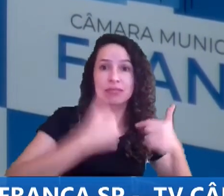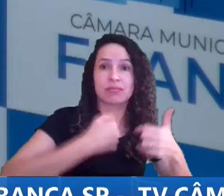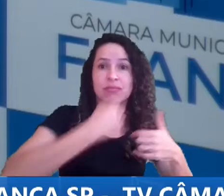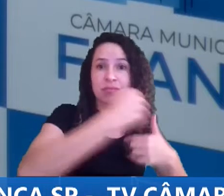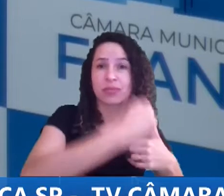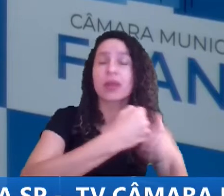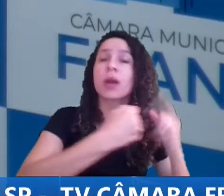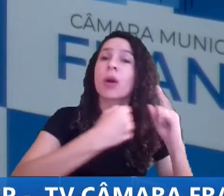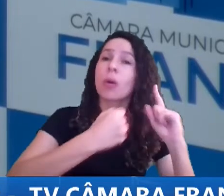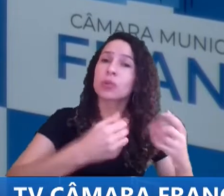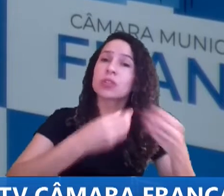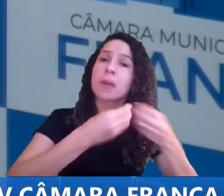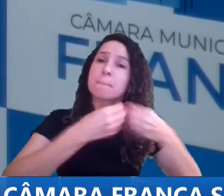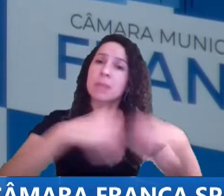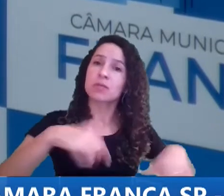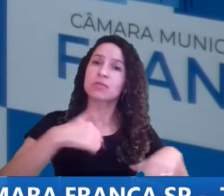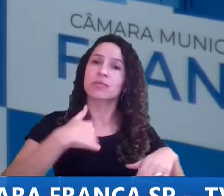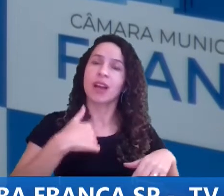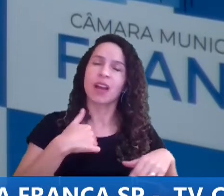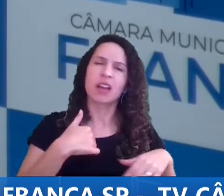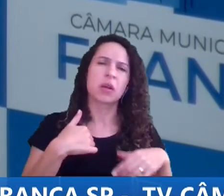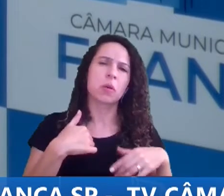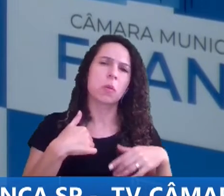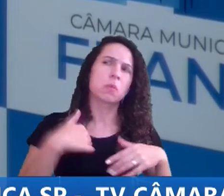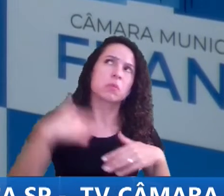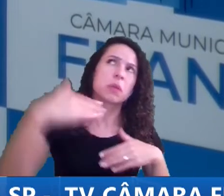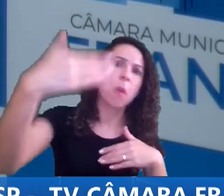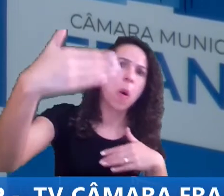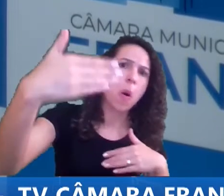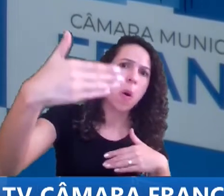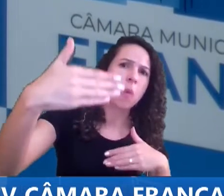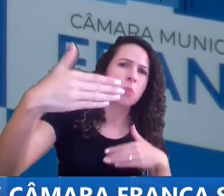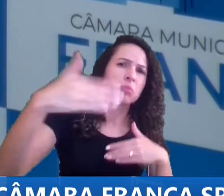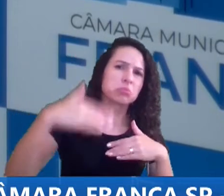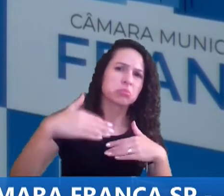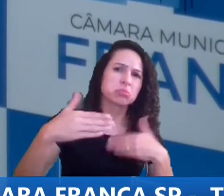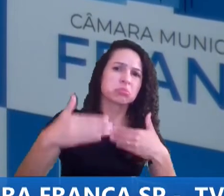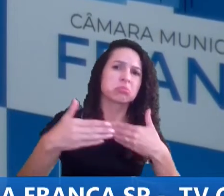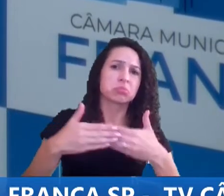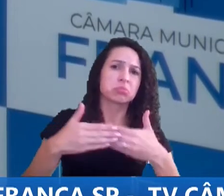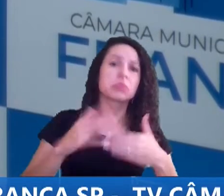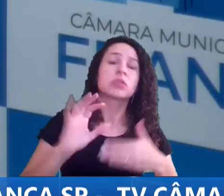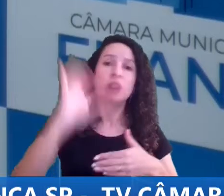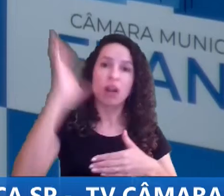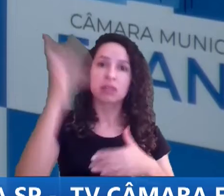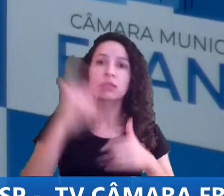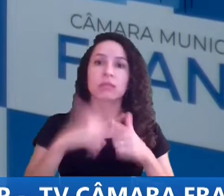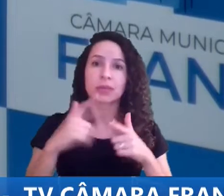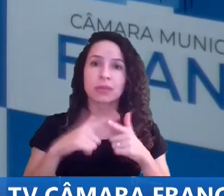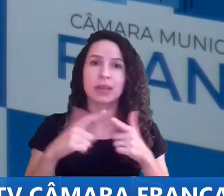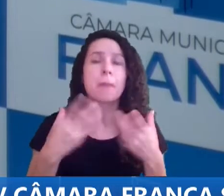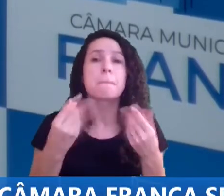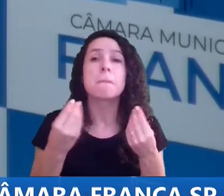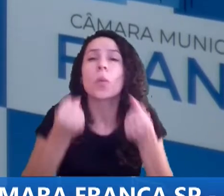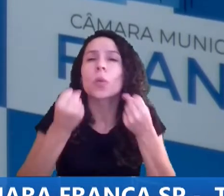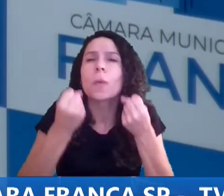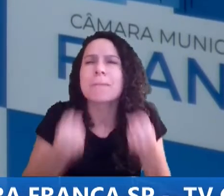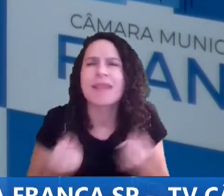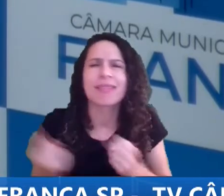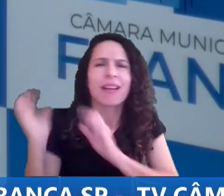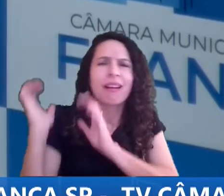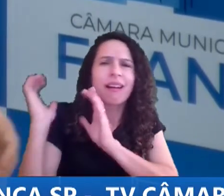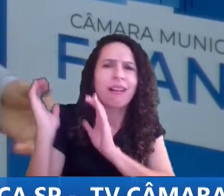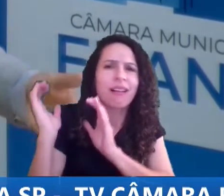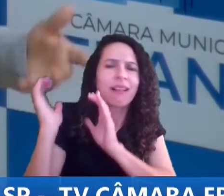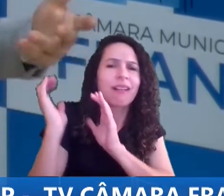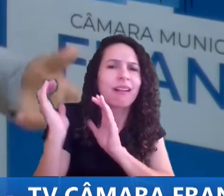mim, a curto prazo, a médio prazo, a longo prazo, algum efeito que ele poderia ter. Eu carregava muito peso na época,